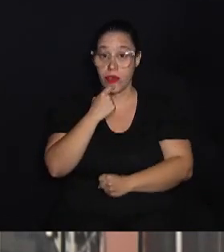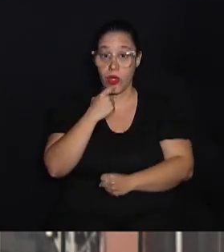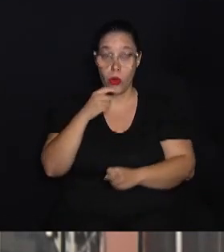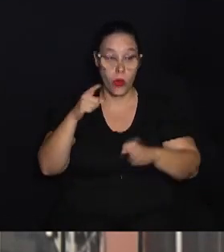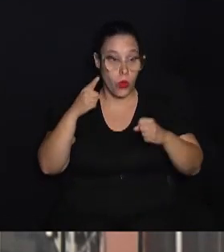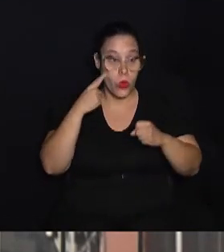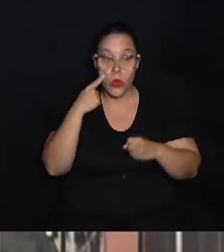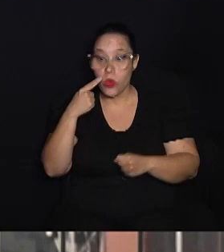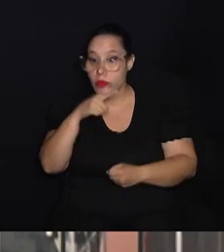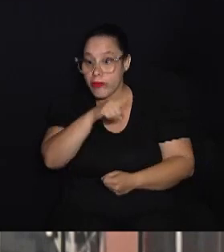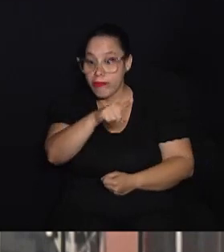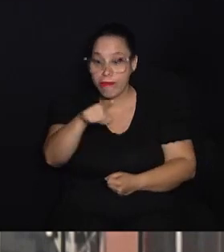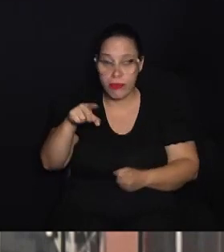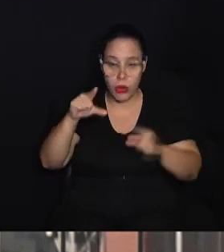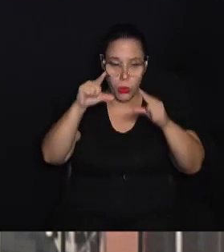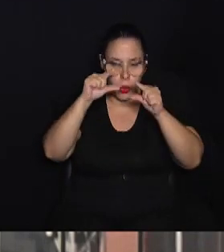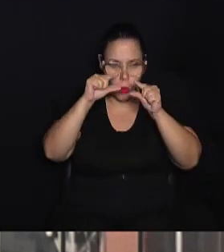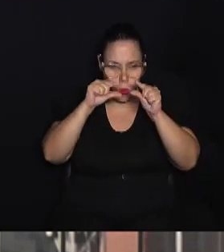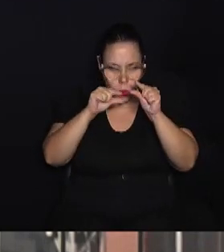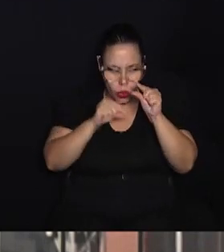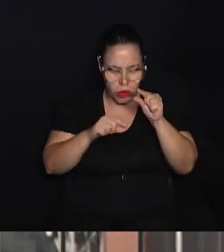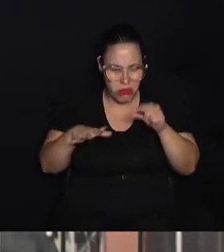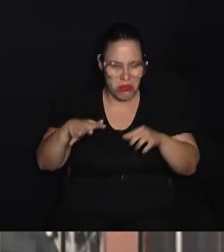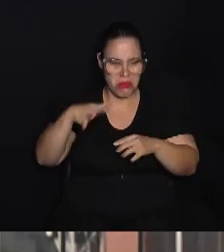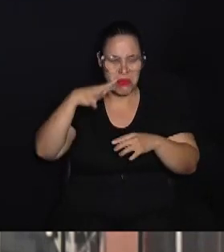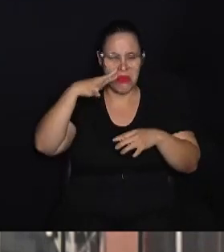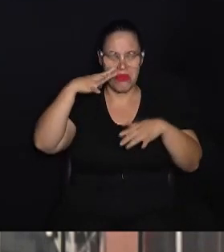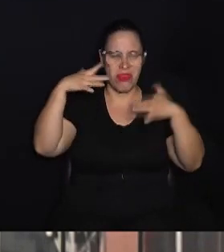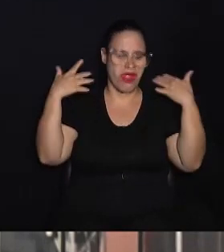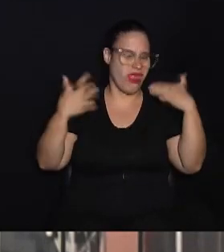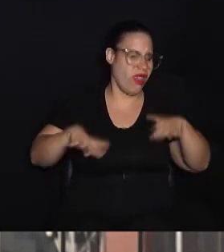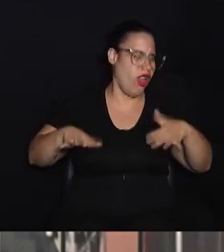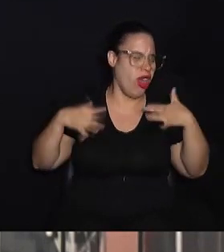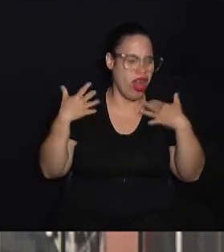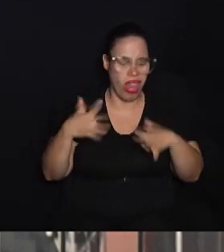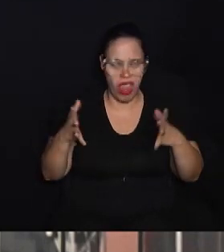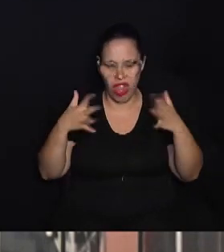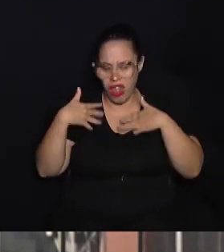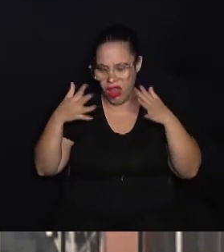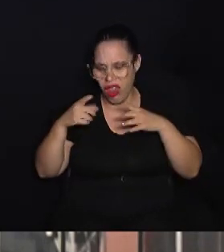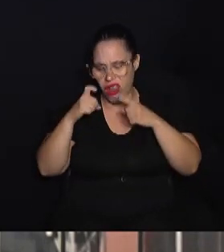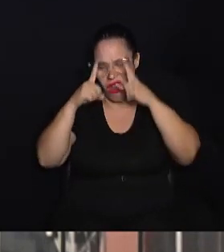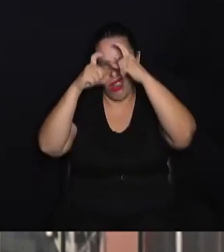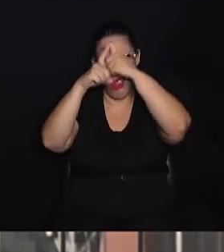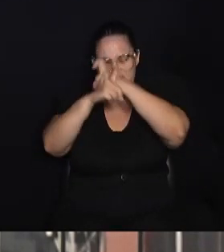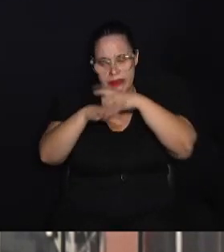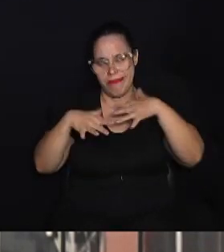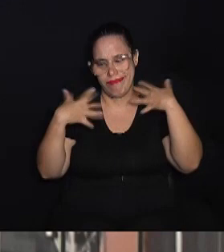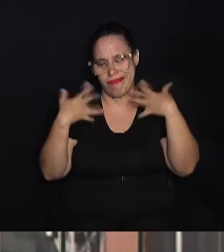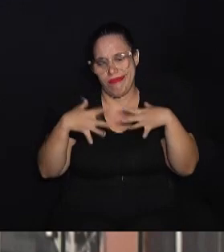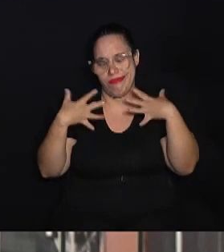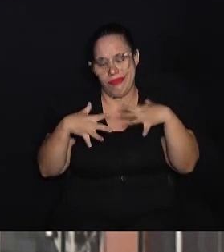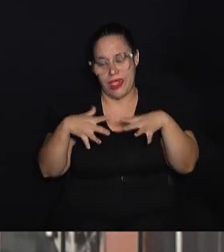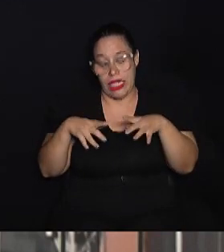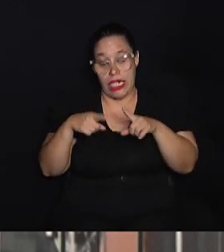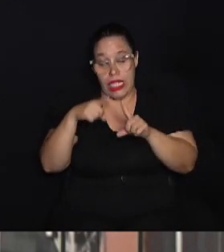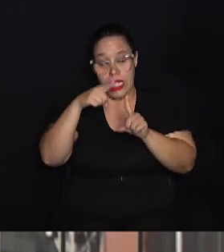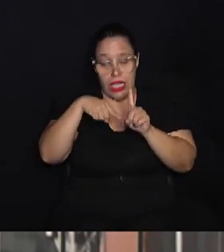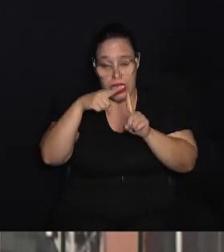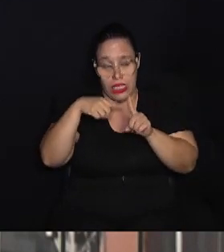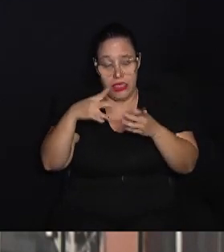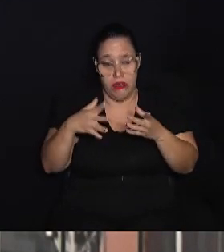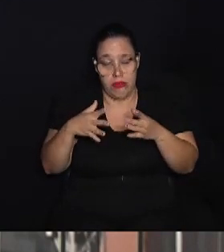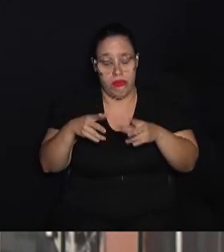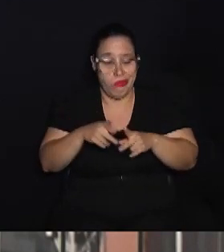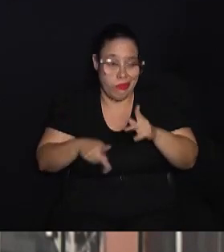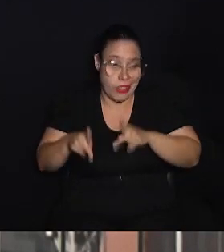visibilidade está reduzida e o cheiro torna a respiração cada vez mais difícil. O clima também tem feito com que a